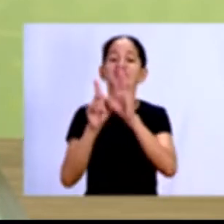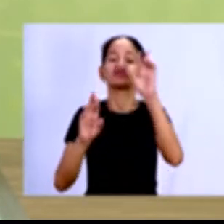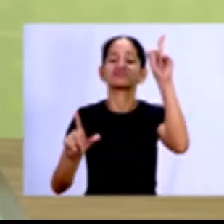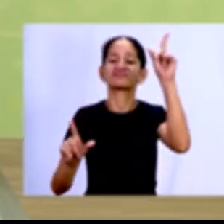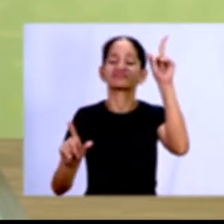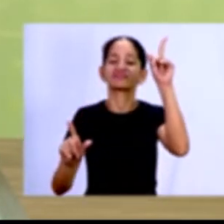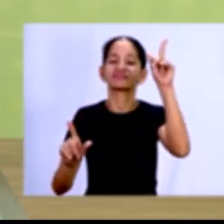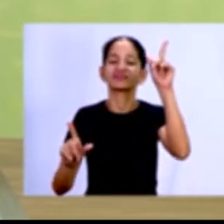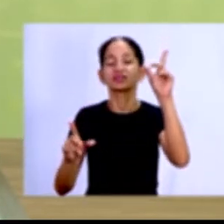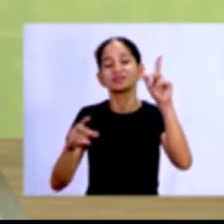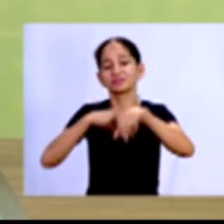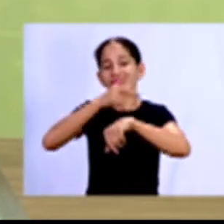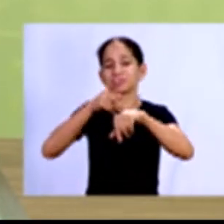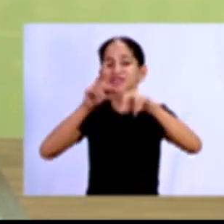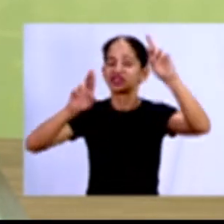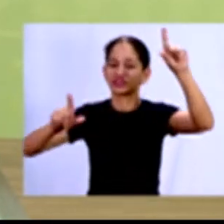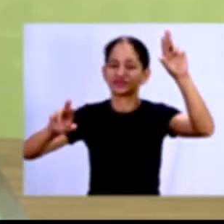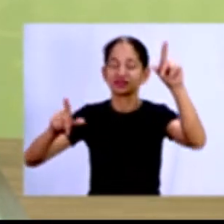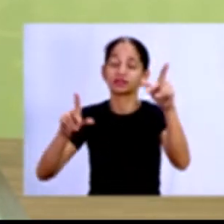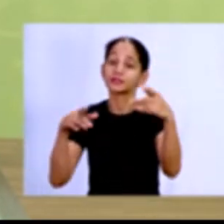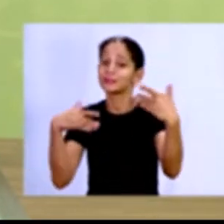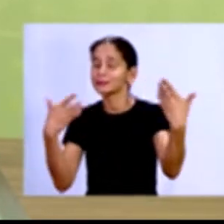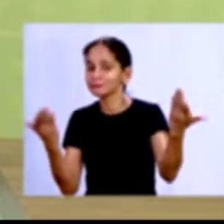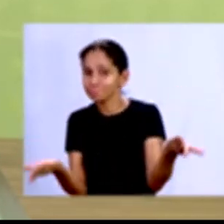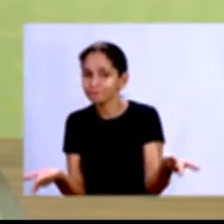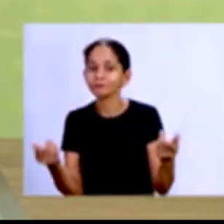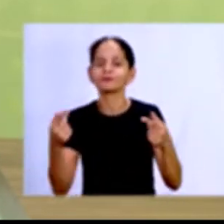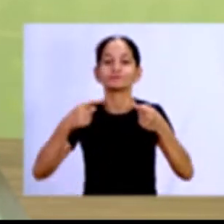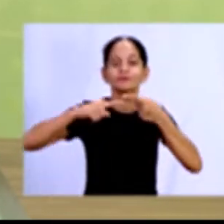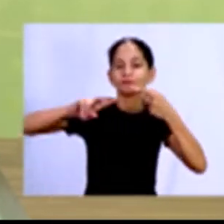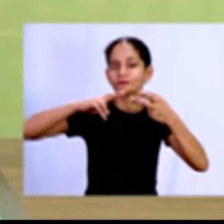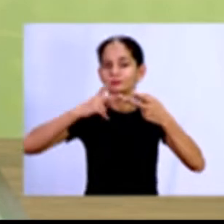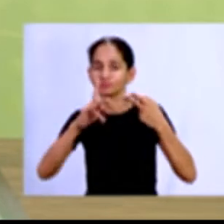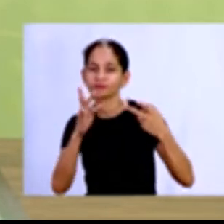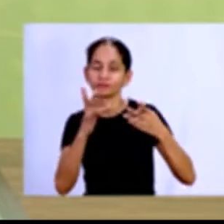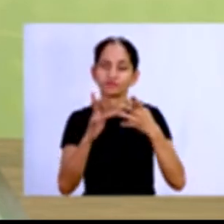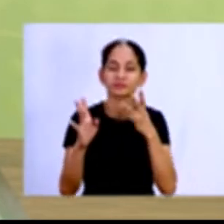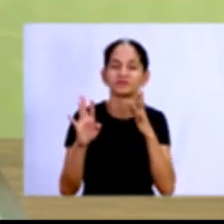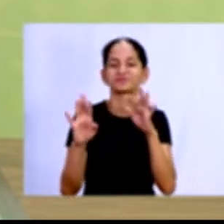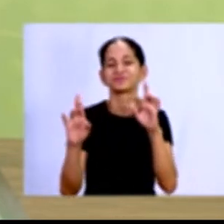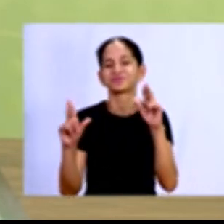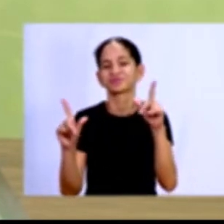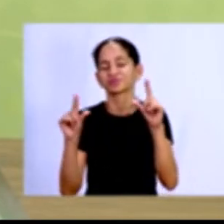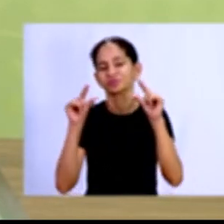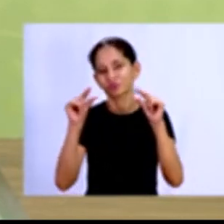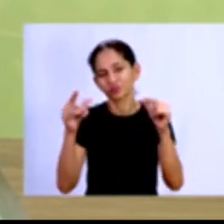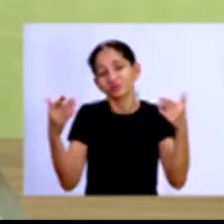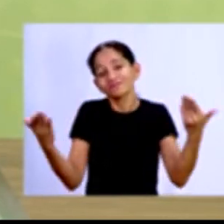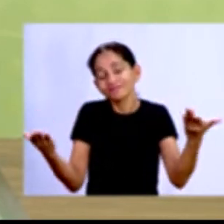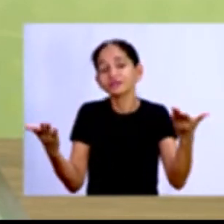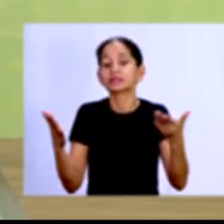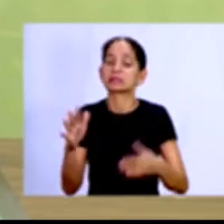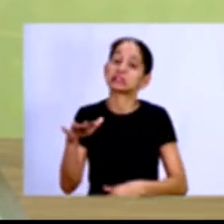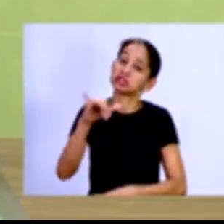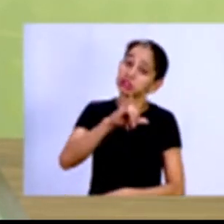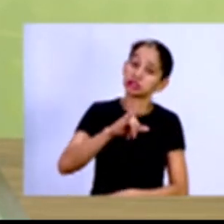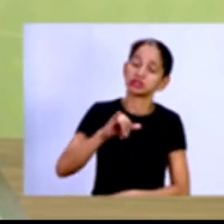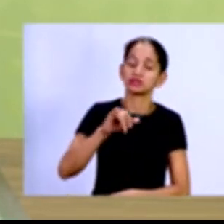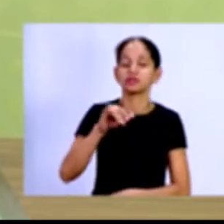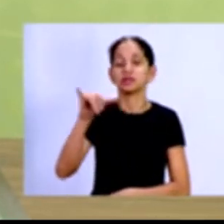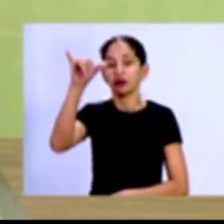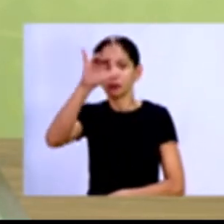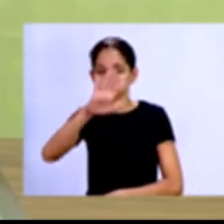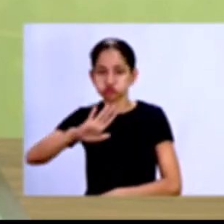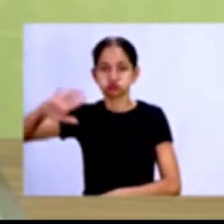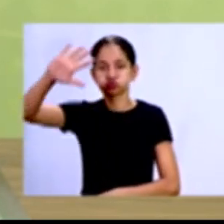mas já é legislação internacional, quando um país invade outro, seja no seu espaço aéreo, seja no